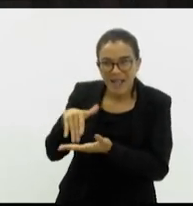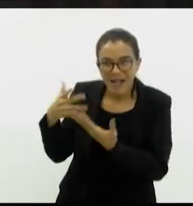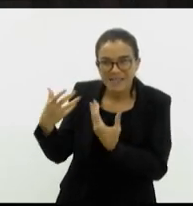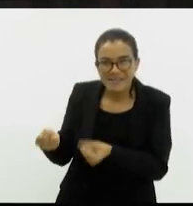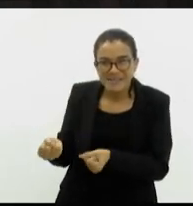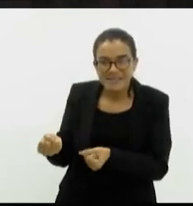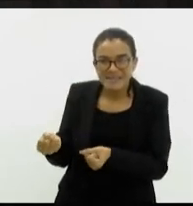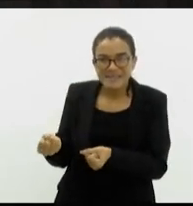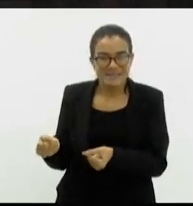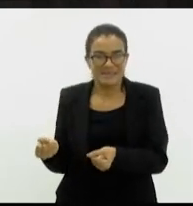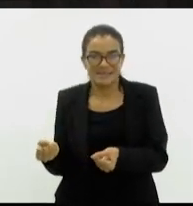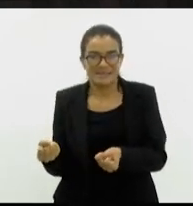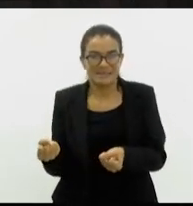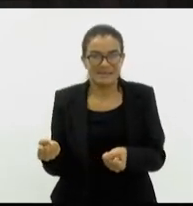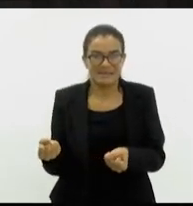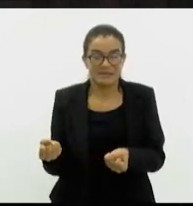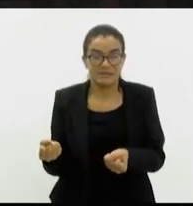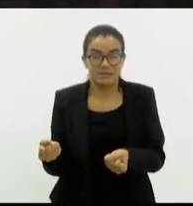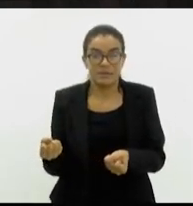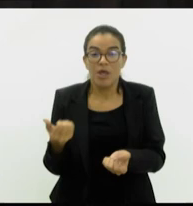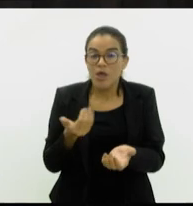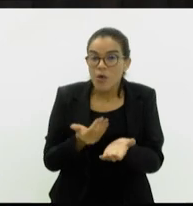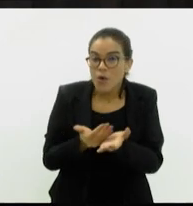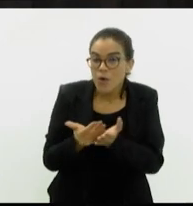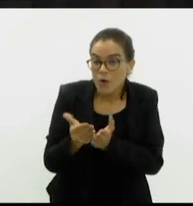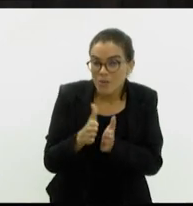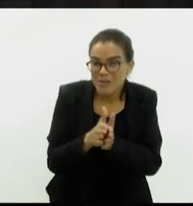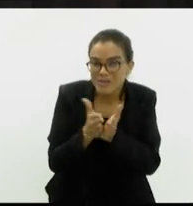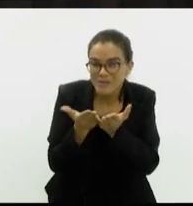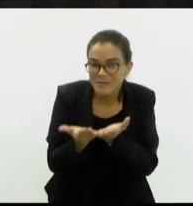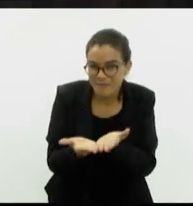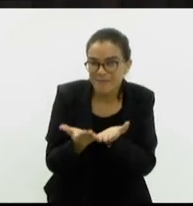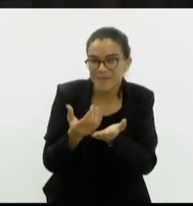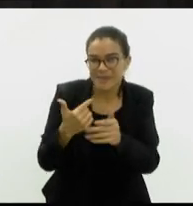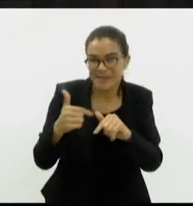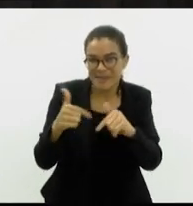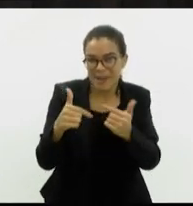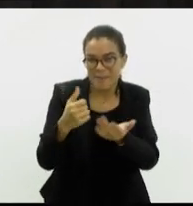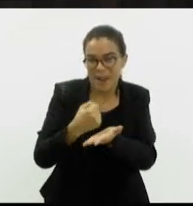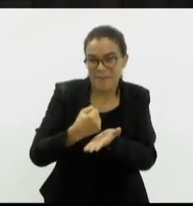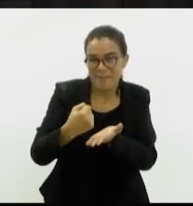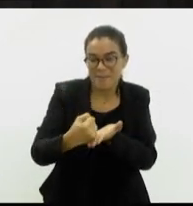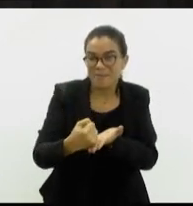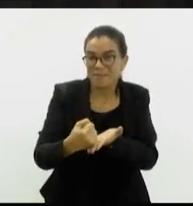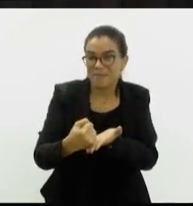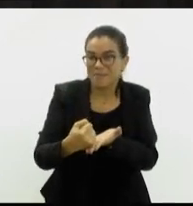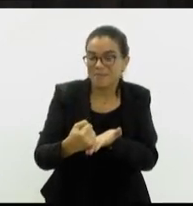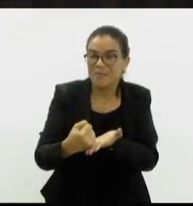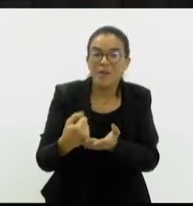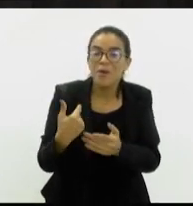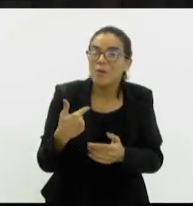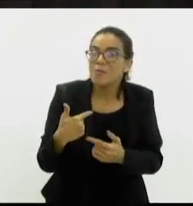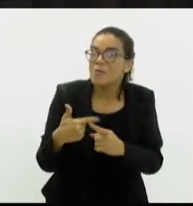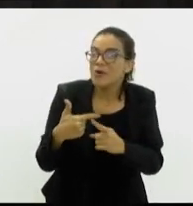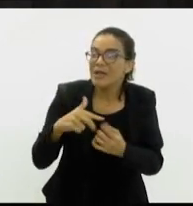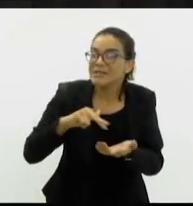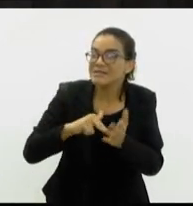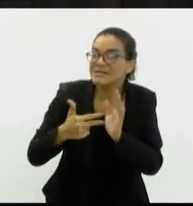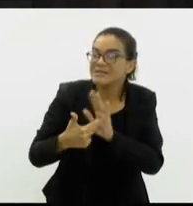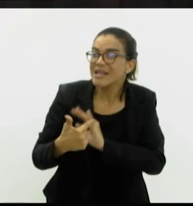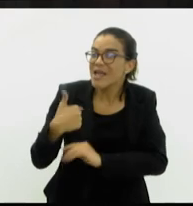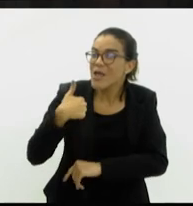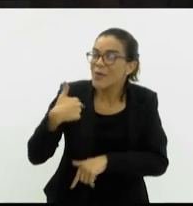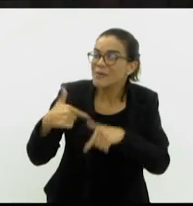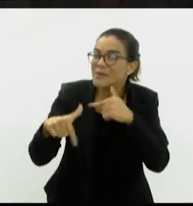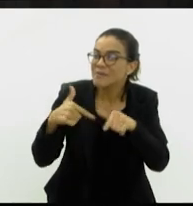Olha eu comecei com a carteira de trabalho em 65 para dizer que eu tenho 60 anos de